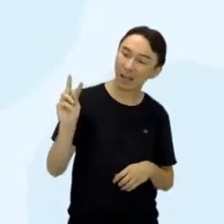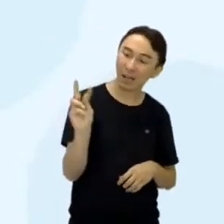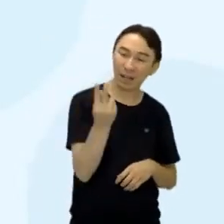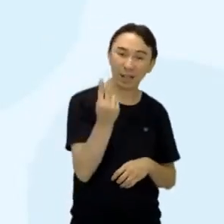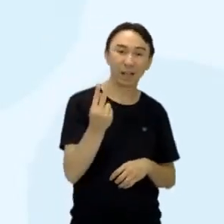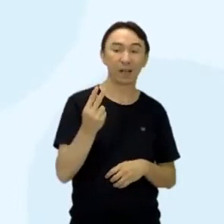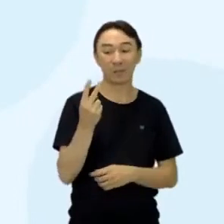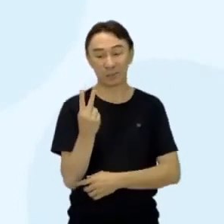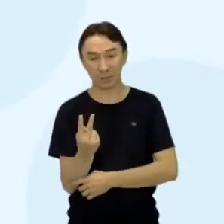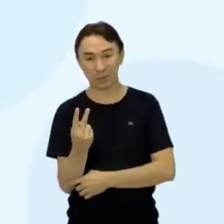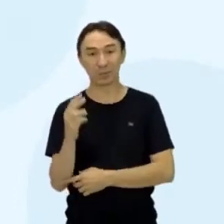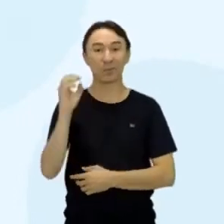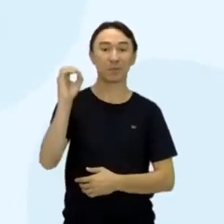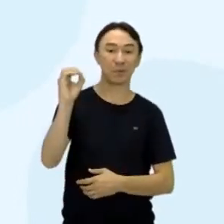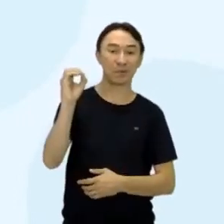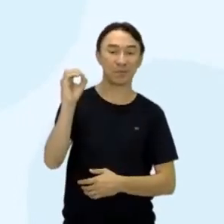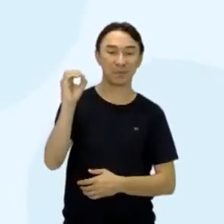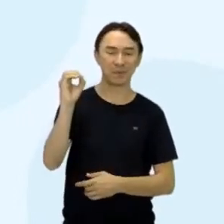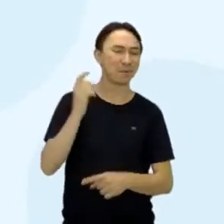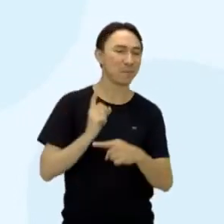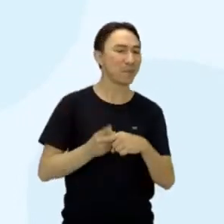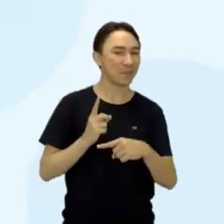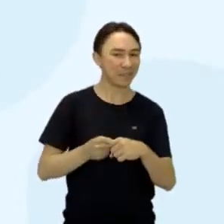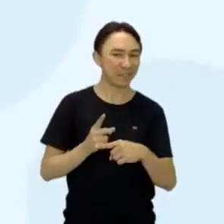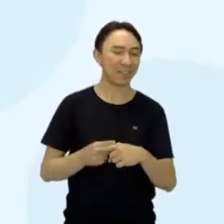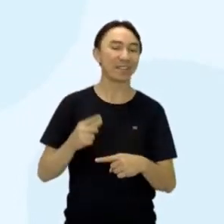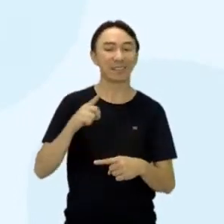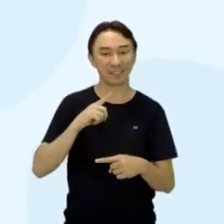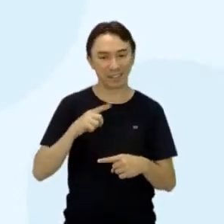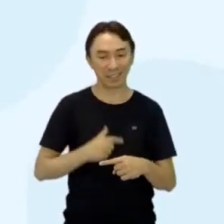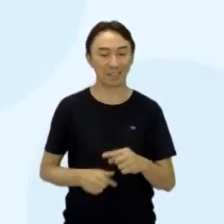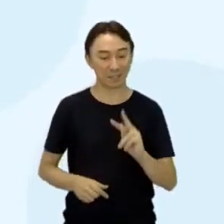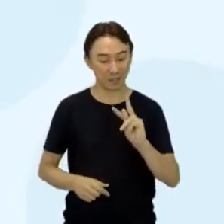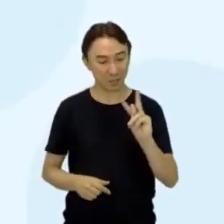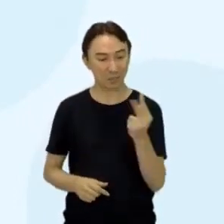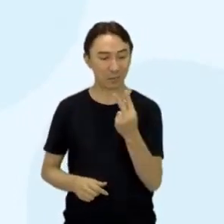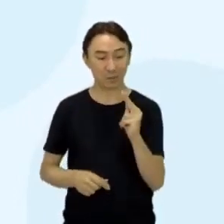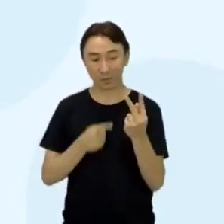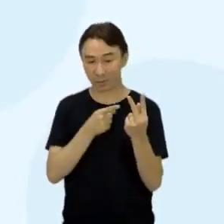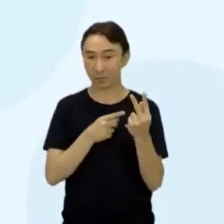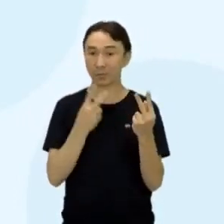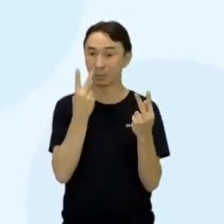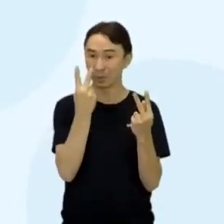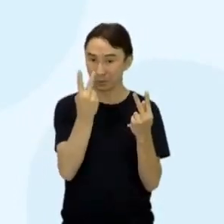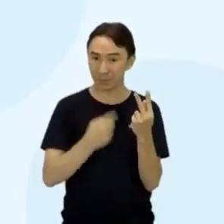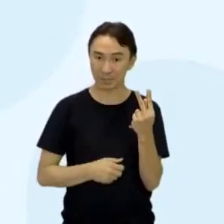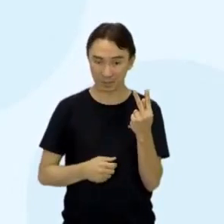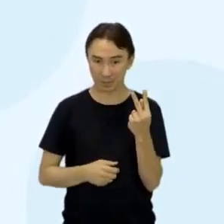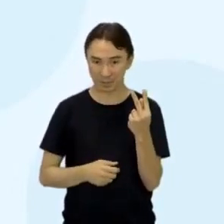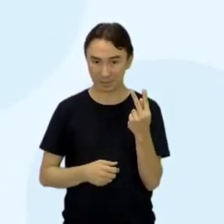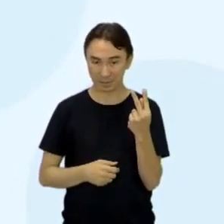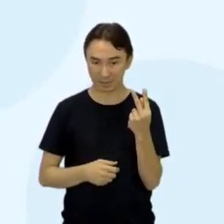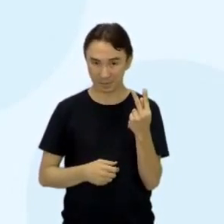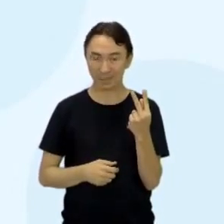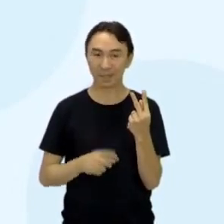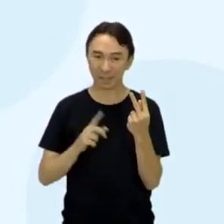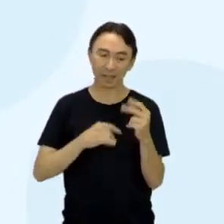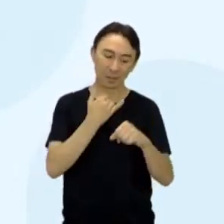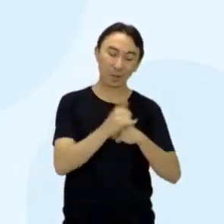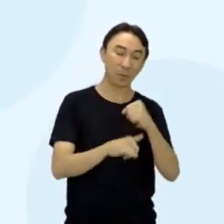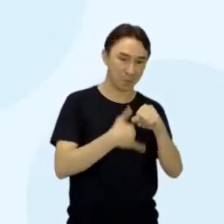É H2O porque tem, evidentemente, 2 hidrogênios, que são átomos,